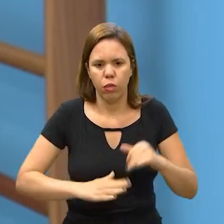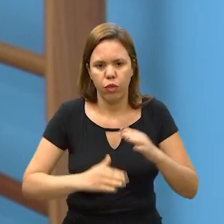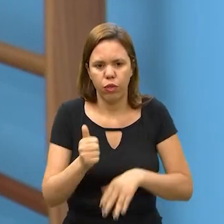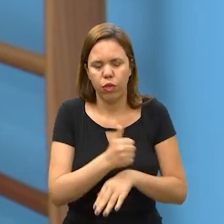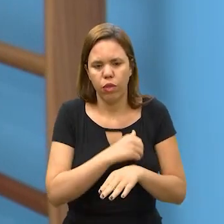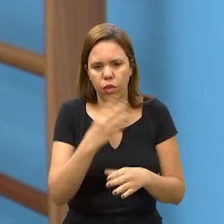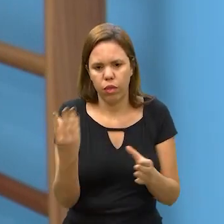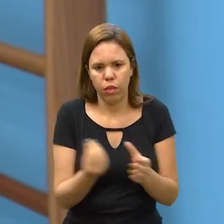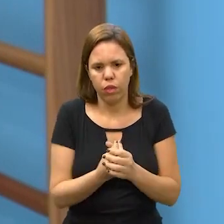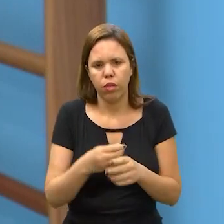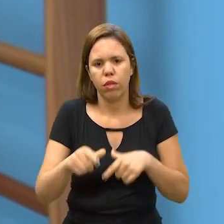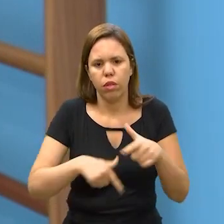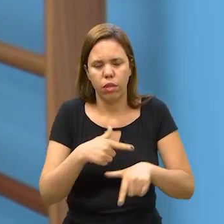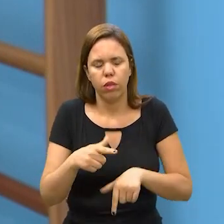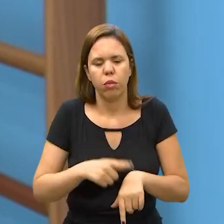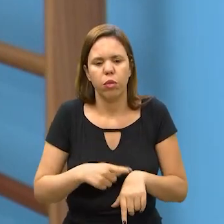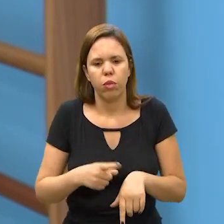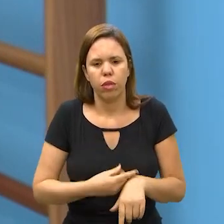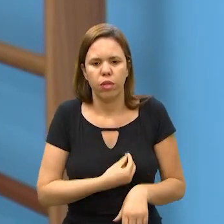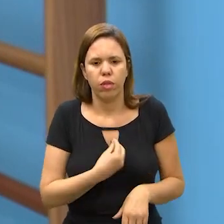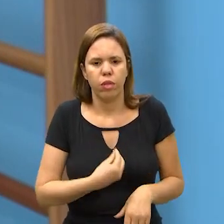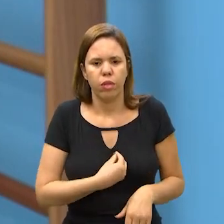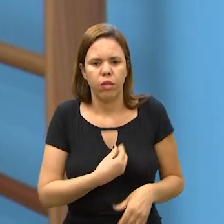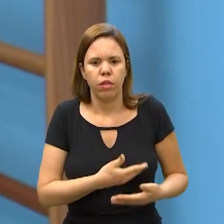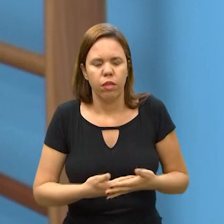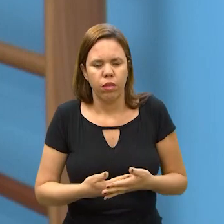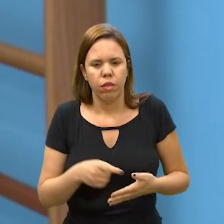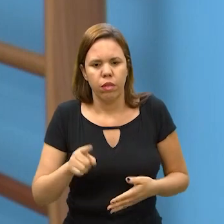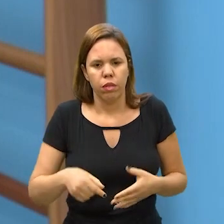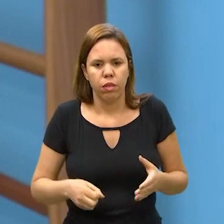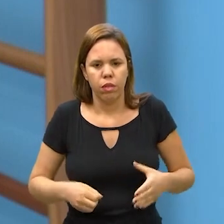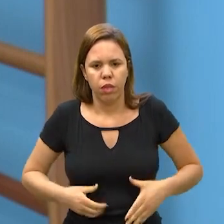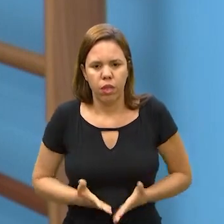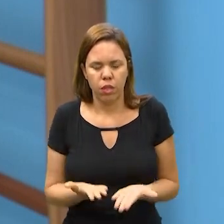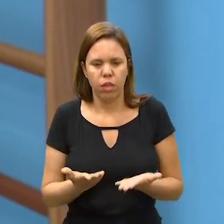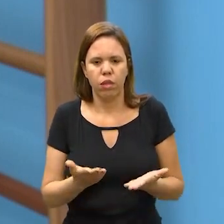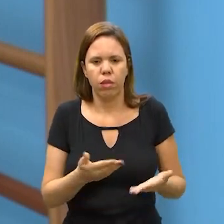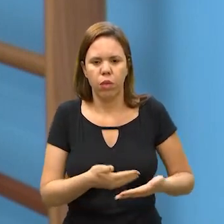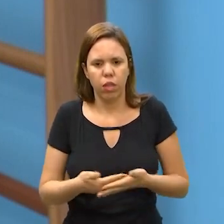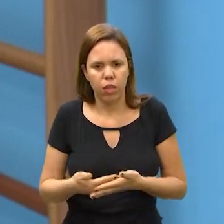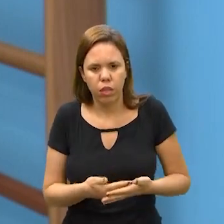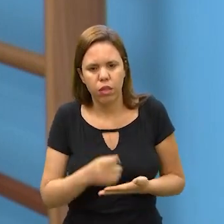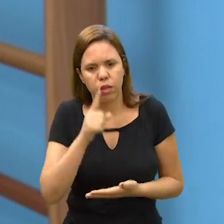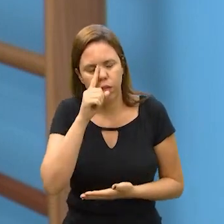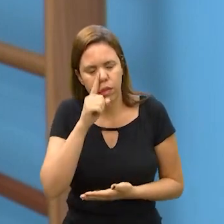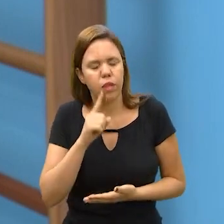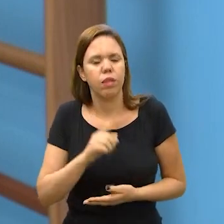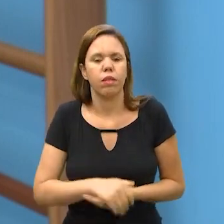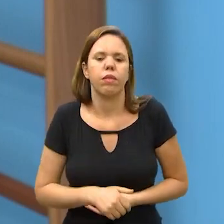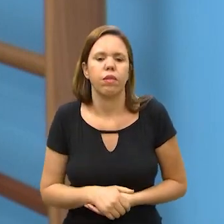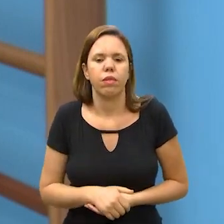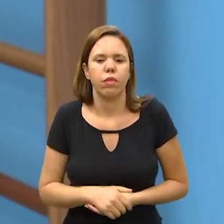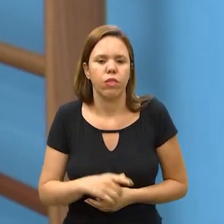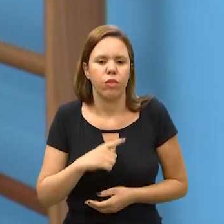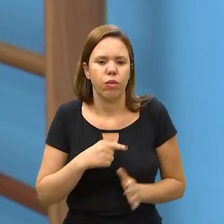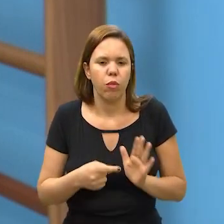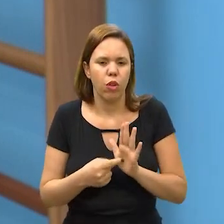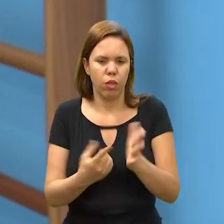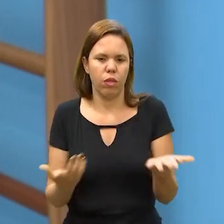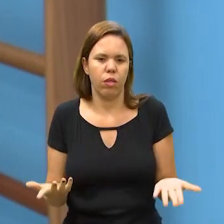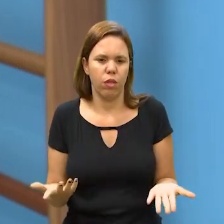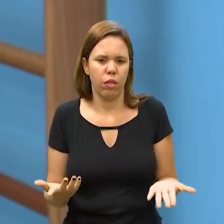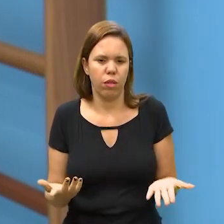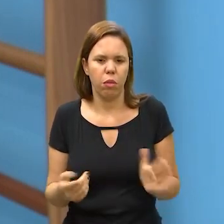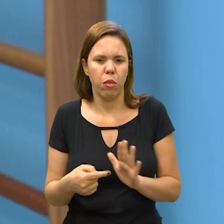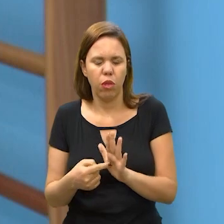estão inseridos nesse momento da vida da criança, se ela nasceu uma criança de risco, com prematuridade, se ela teve um indício, aquelas notinhas